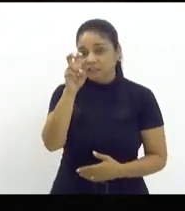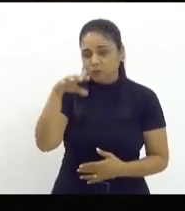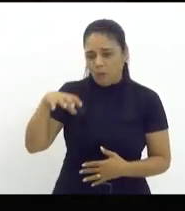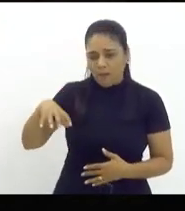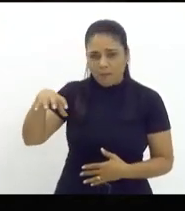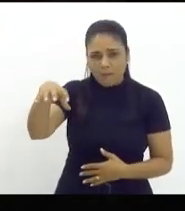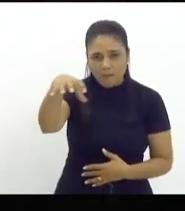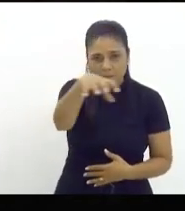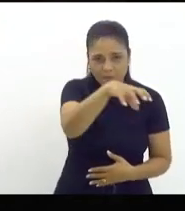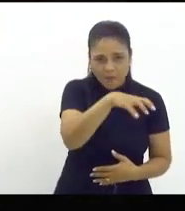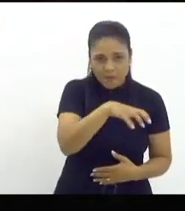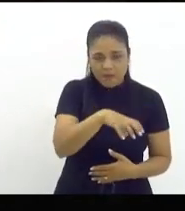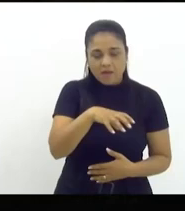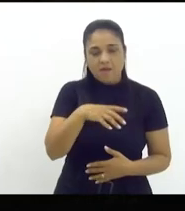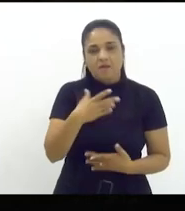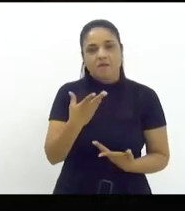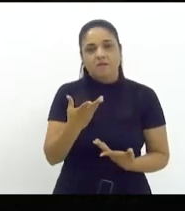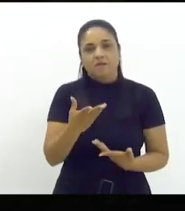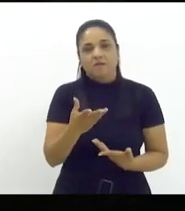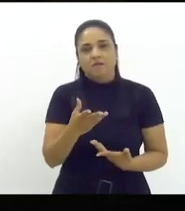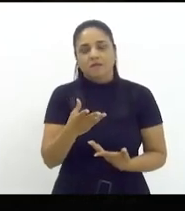que estavam na matéria